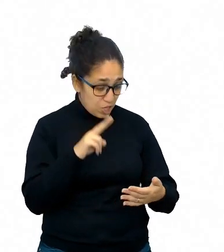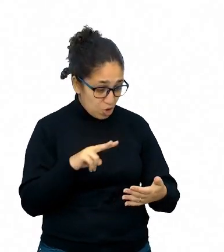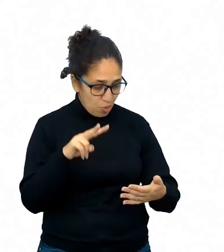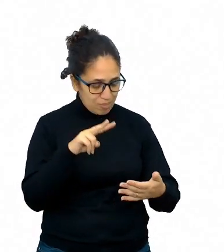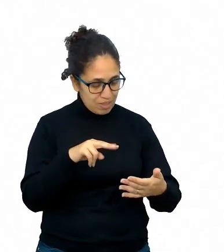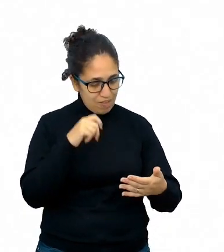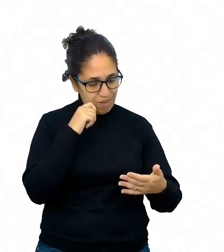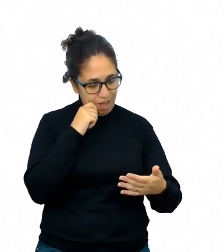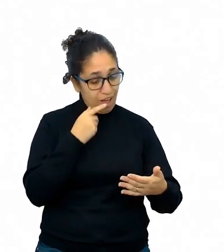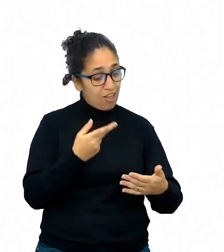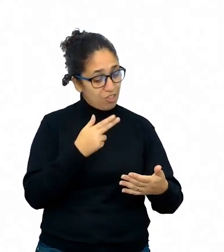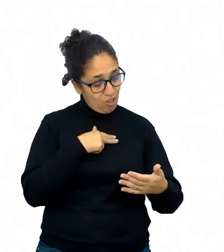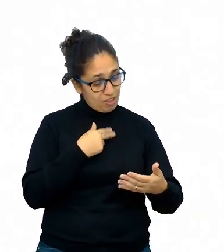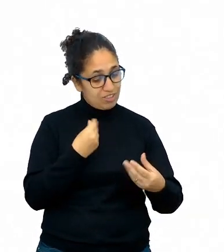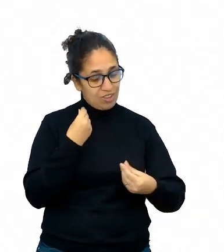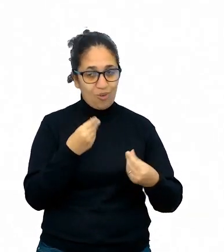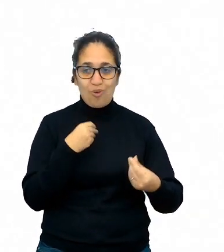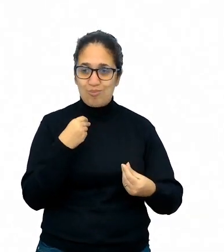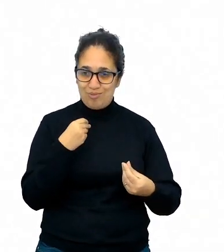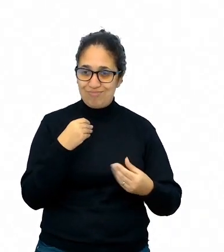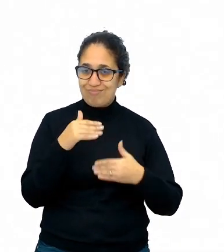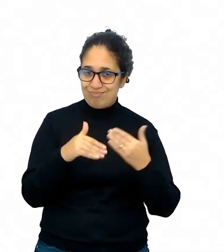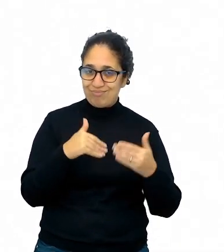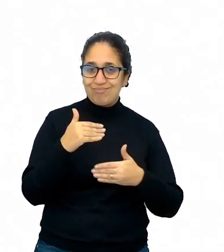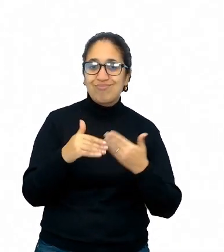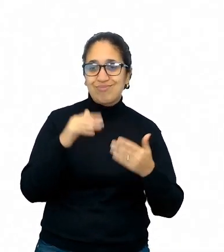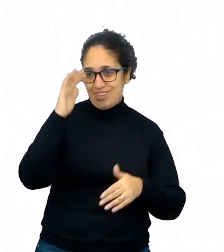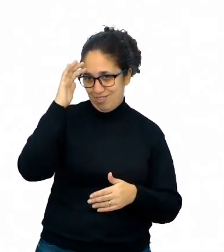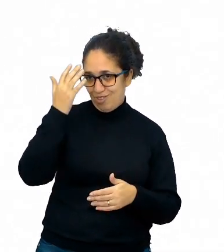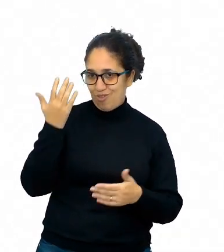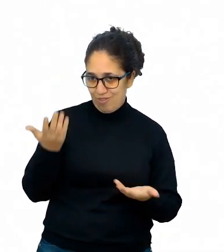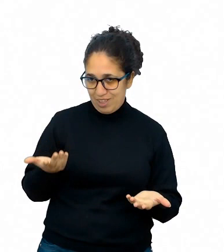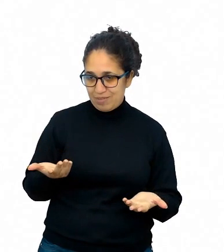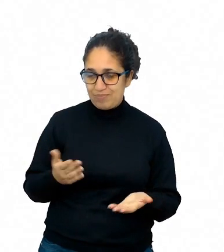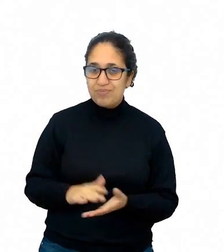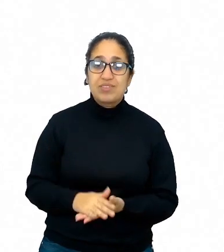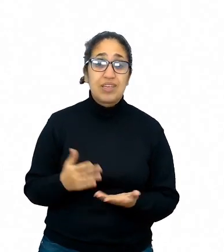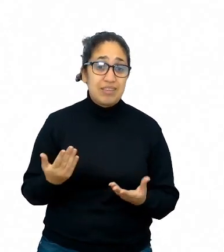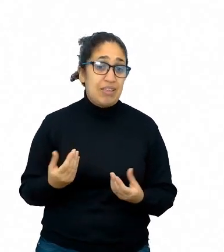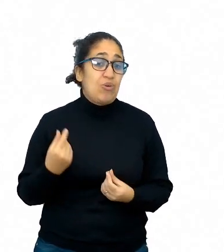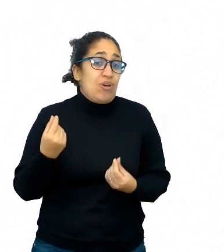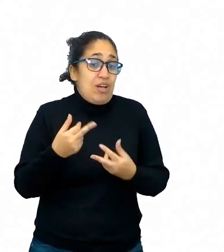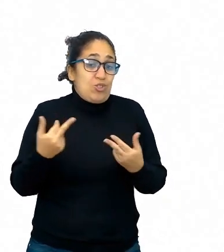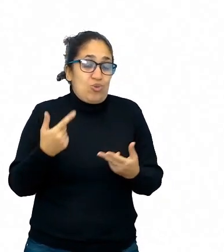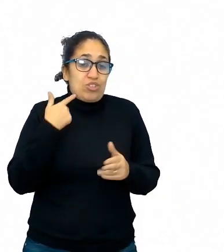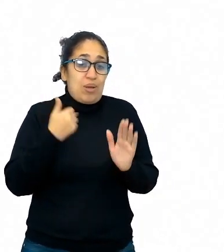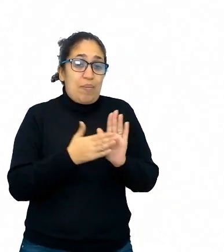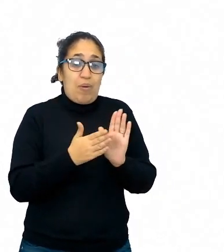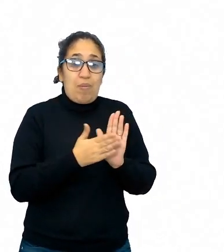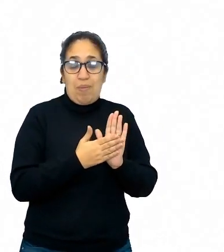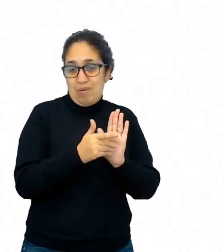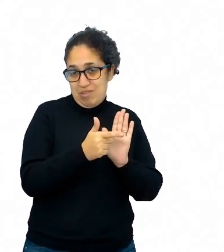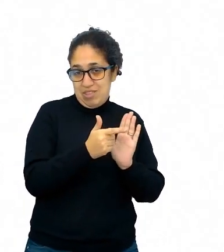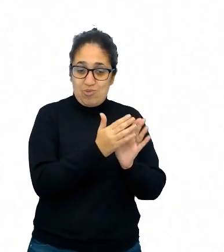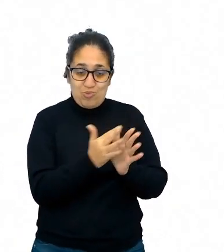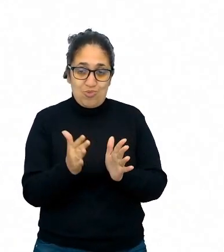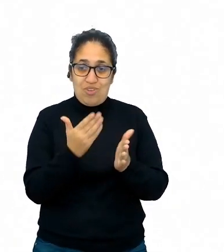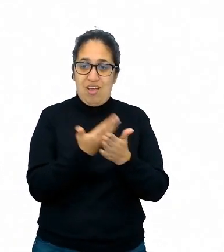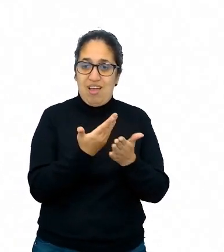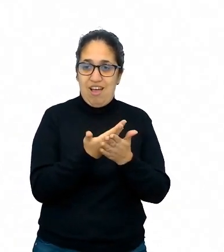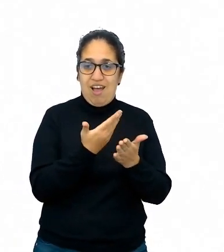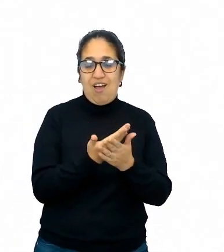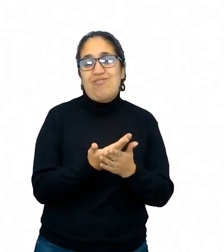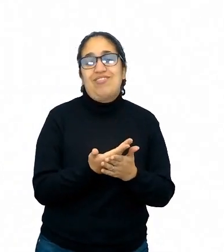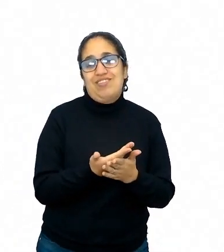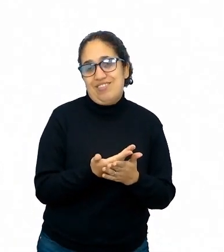que está acontecendo ali. Tá? Então, se a gente tem uma intenção clara daquilo que a gente está propondo nas nossas aulas, se a